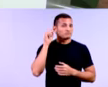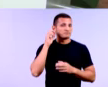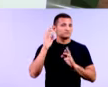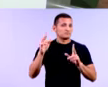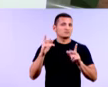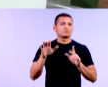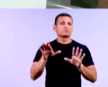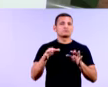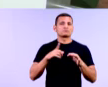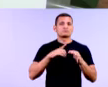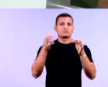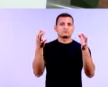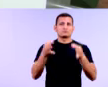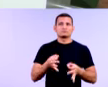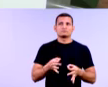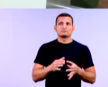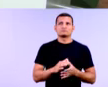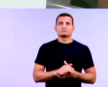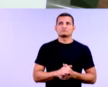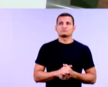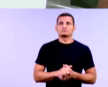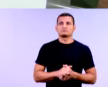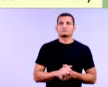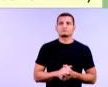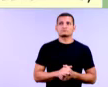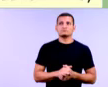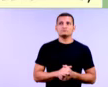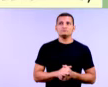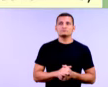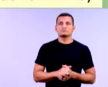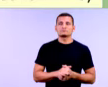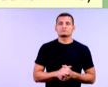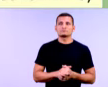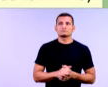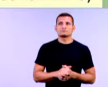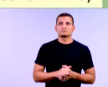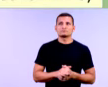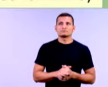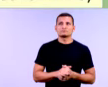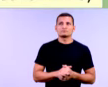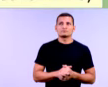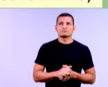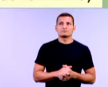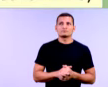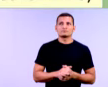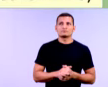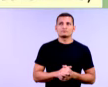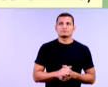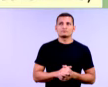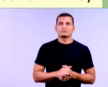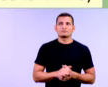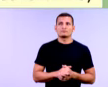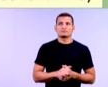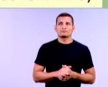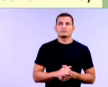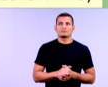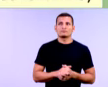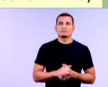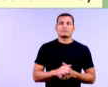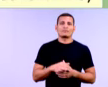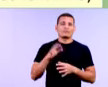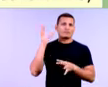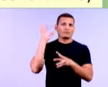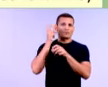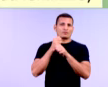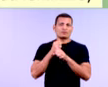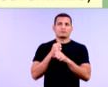Tá ok. Uma revisão rápida para poder depois falarmos das provas. A revisão à concordância verbal do sujeito. Isso